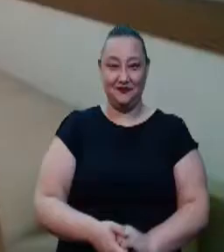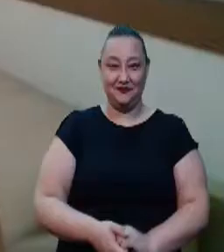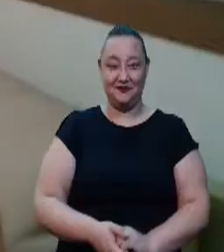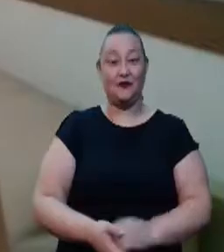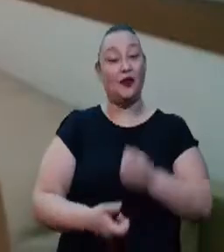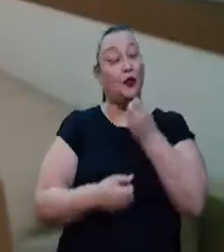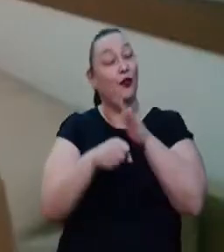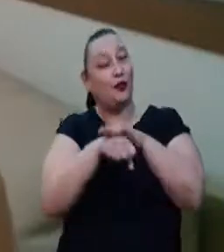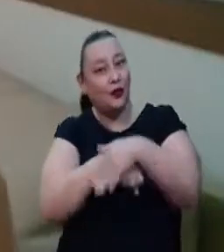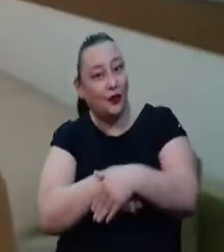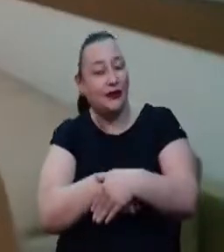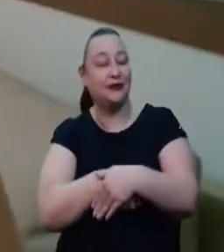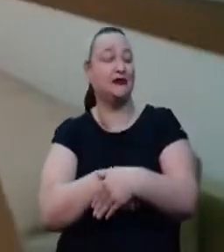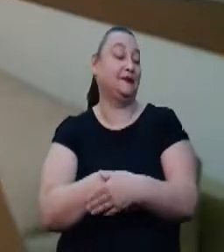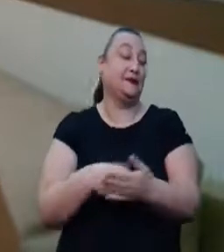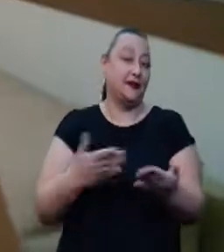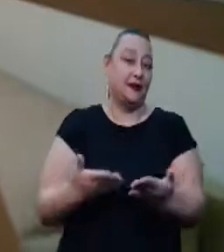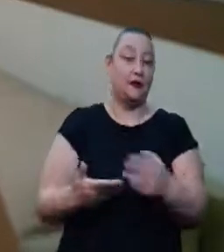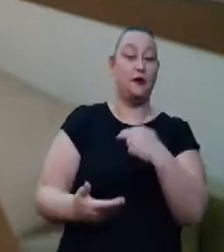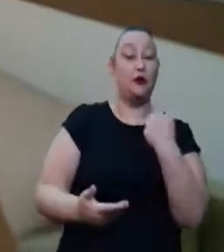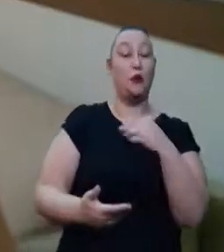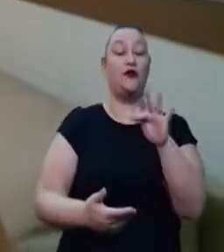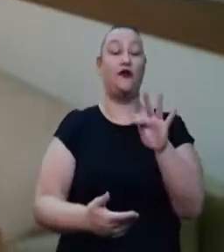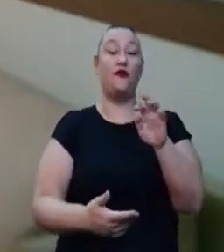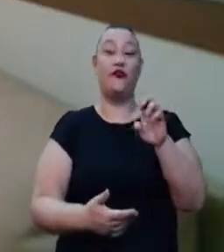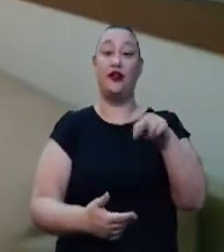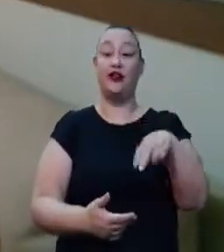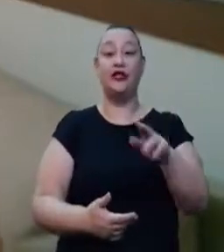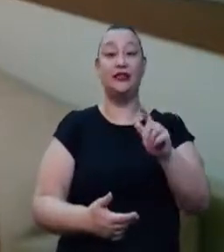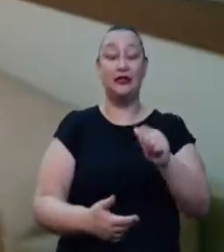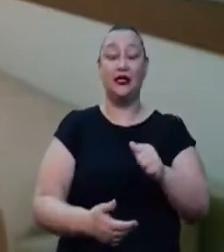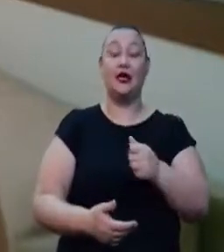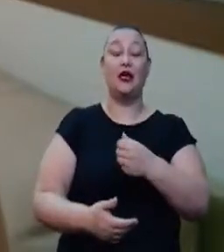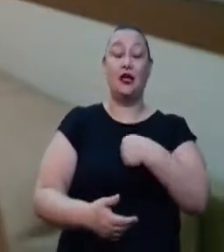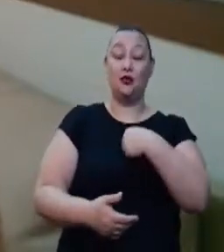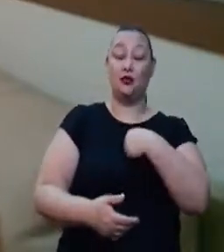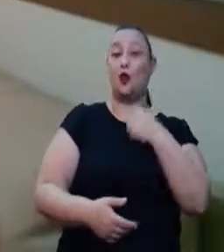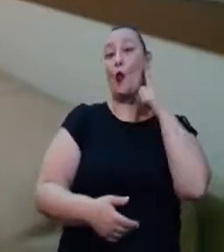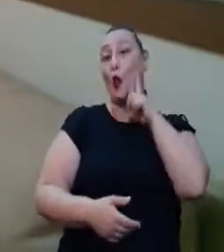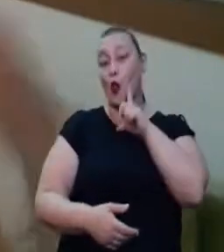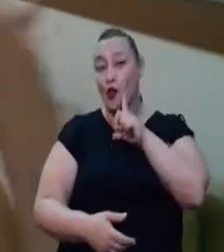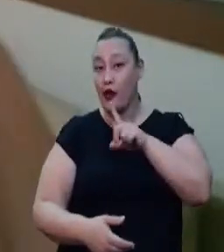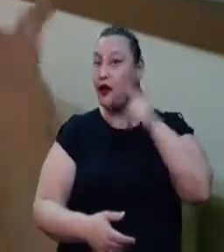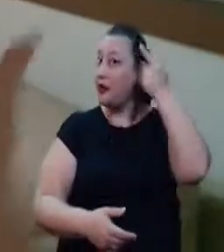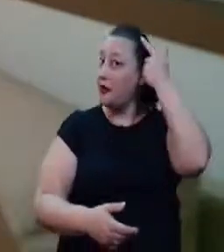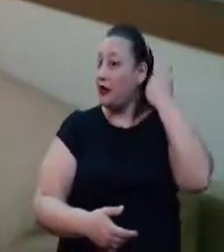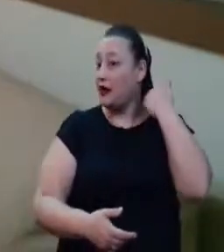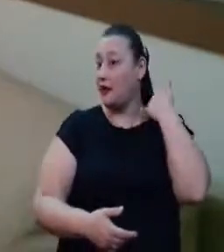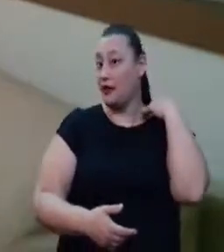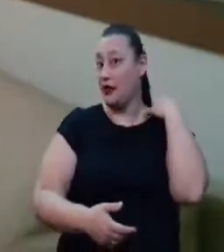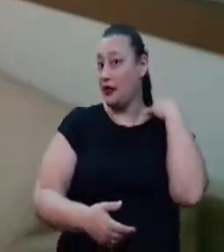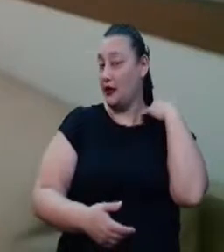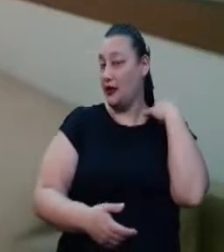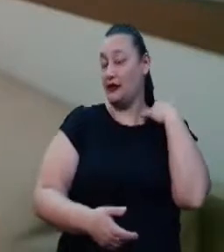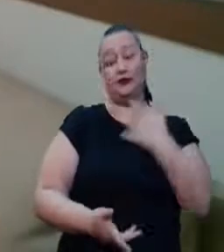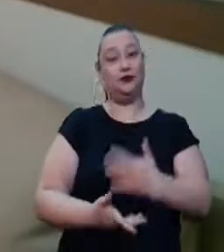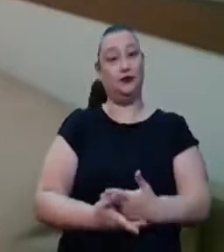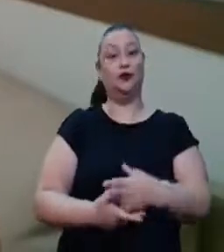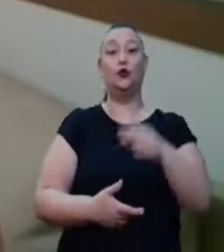Boa noite, então, Fernanda Bittar, eu sou morena, meus cabelos agora são médios,